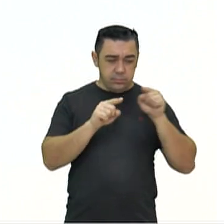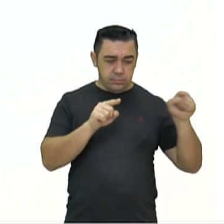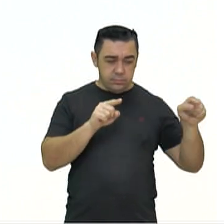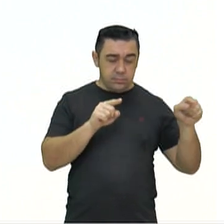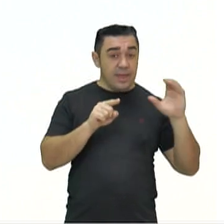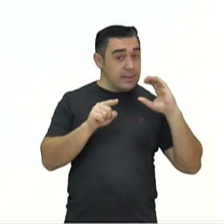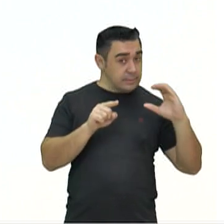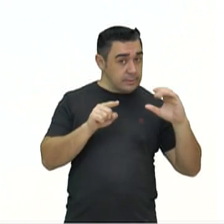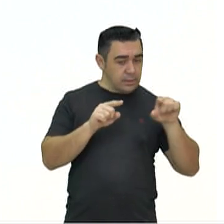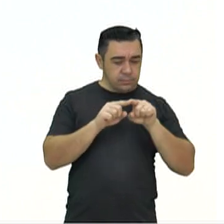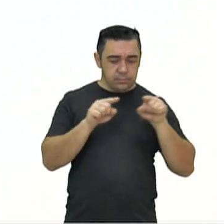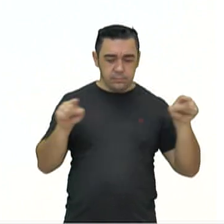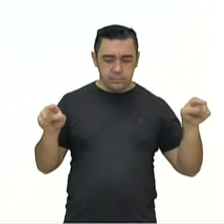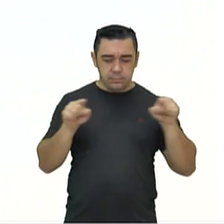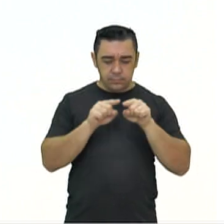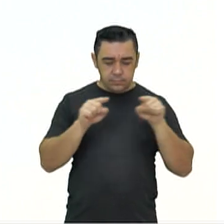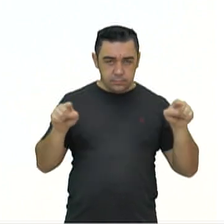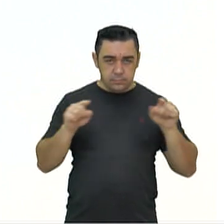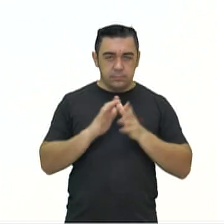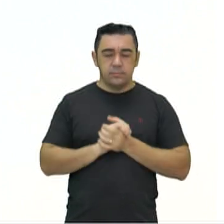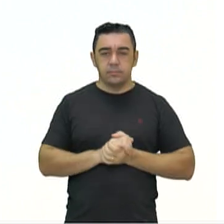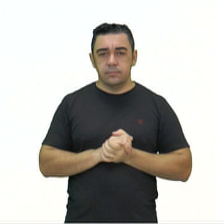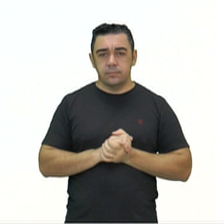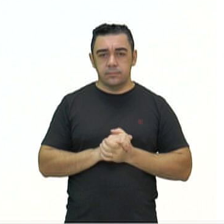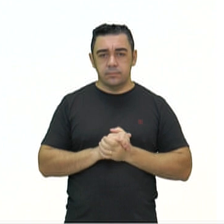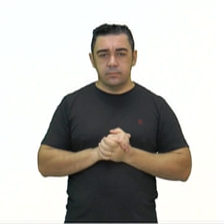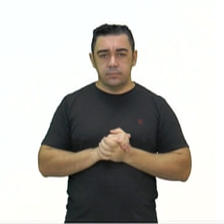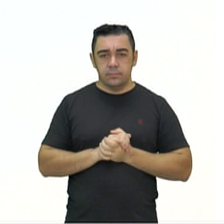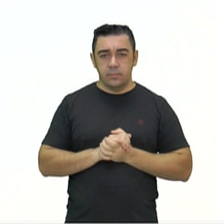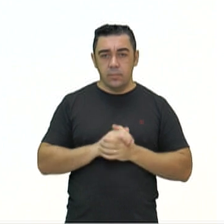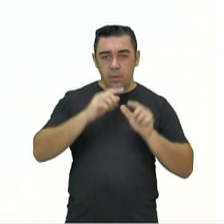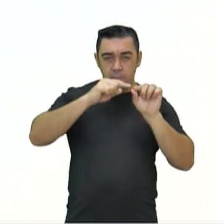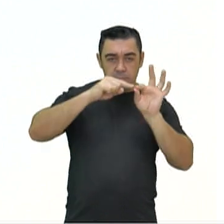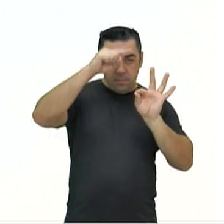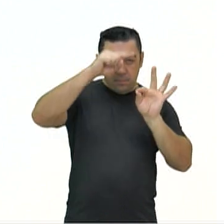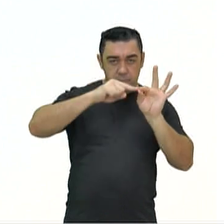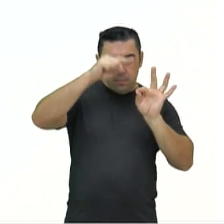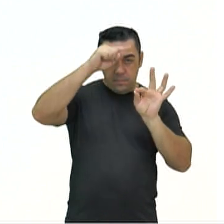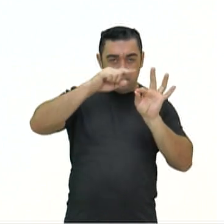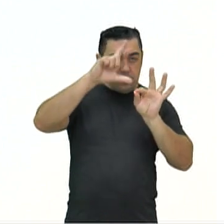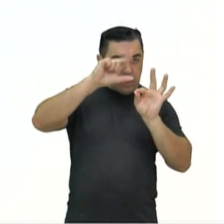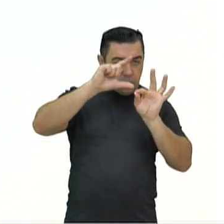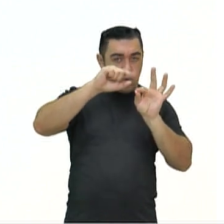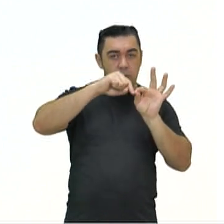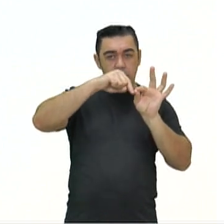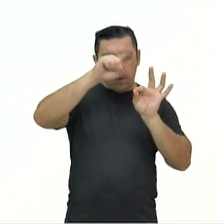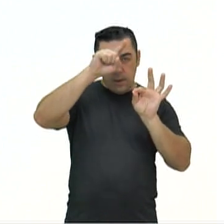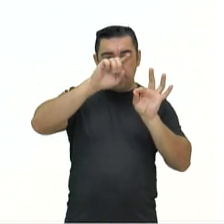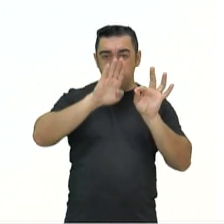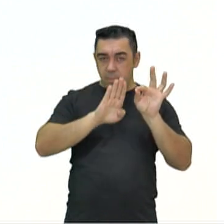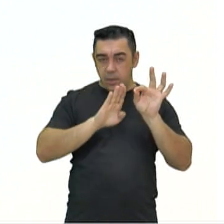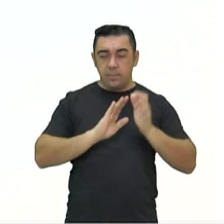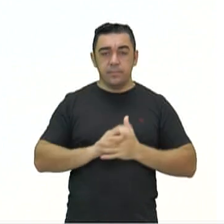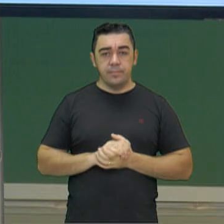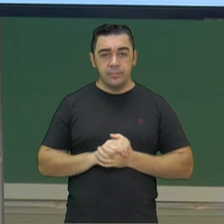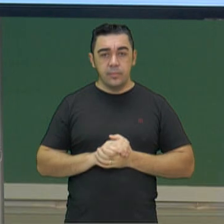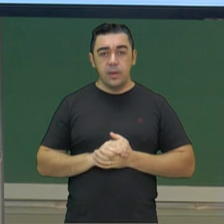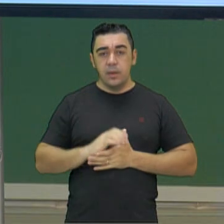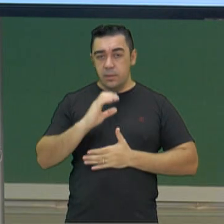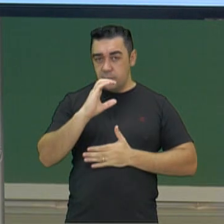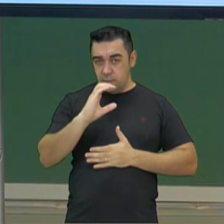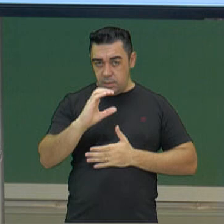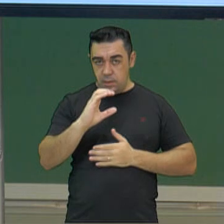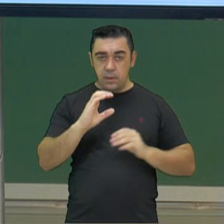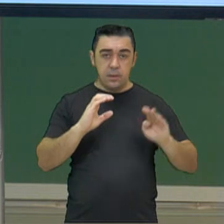Nós vimos que o semi-eixo menor vale B. Então, aqui eu tenho o valor de C e o valor